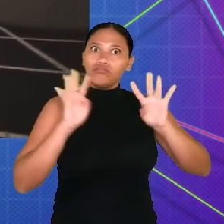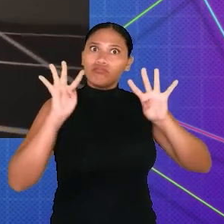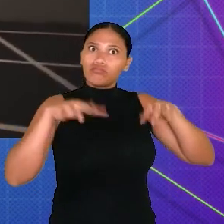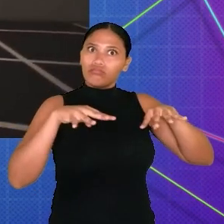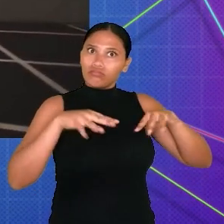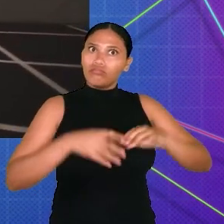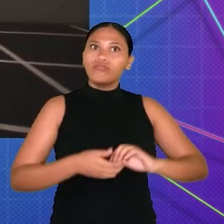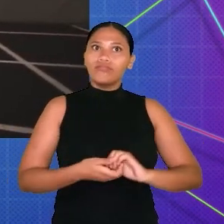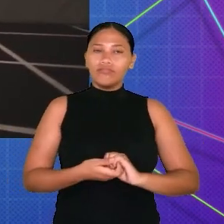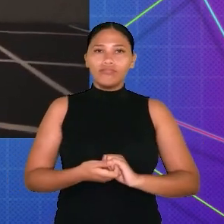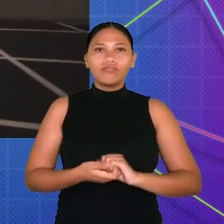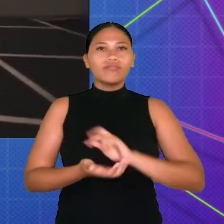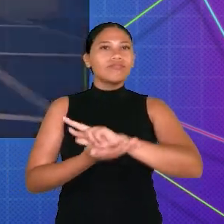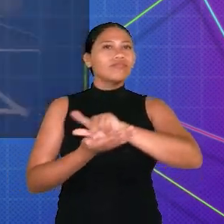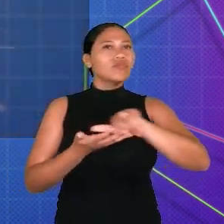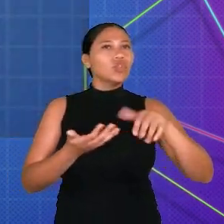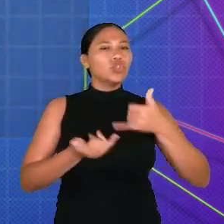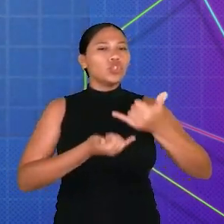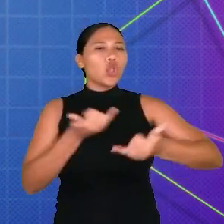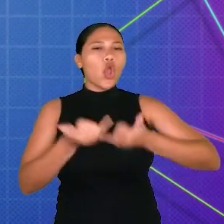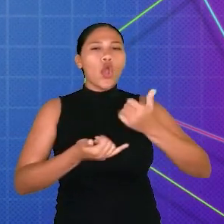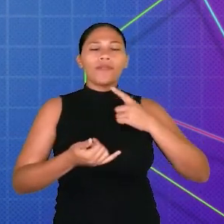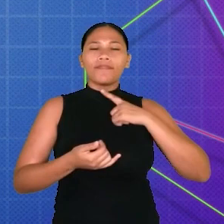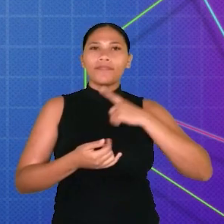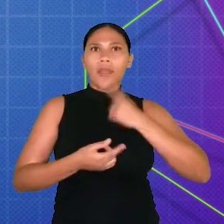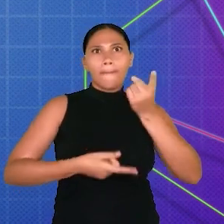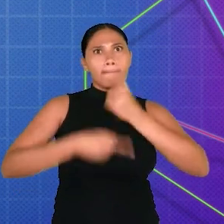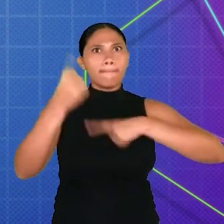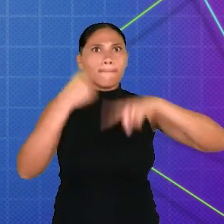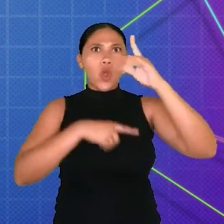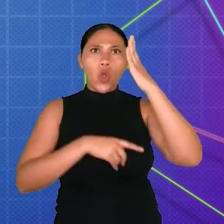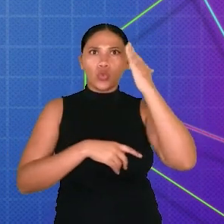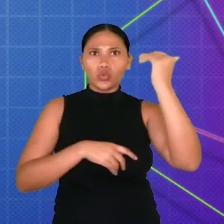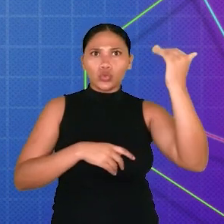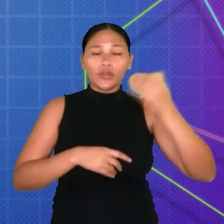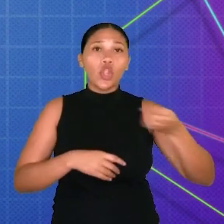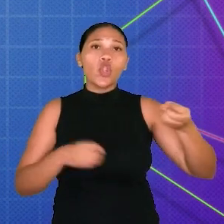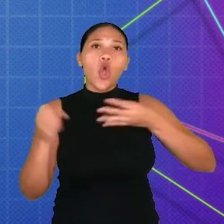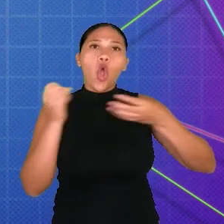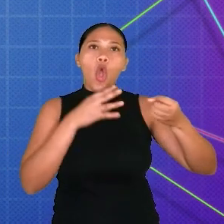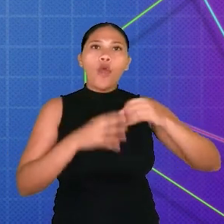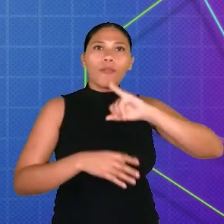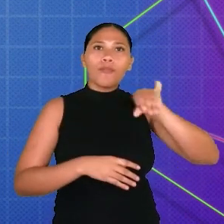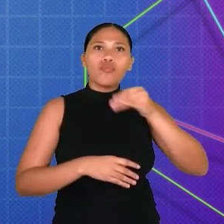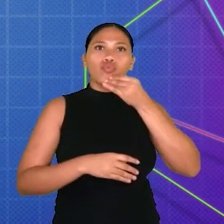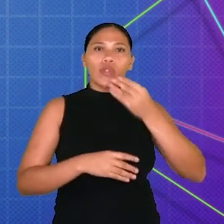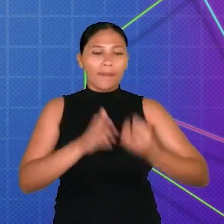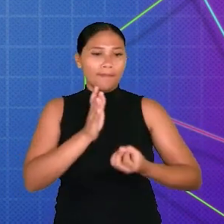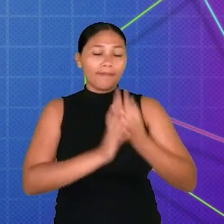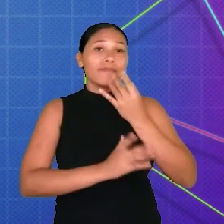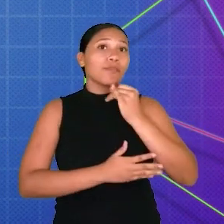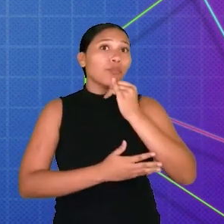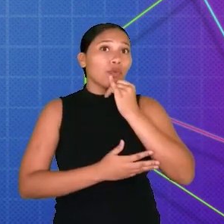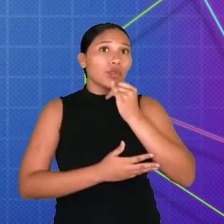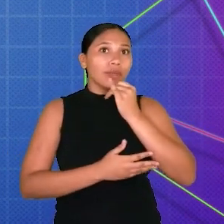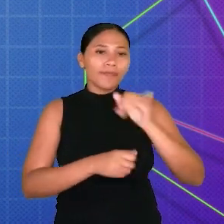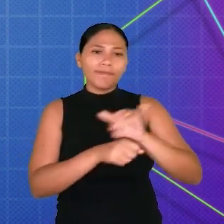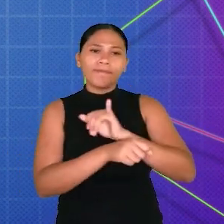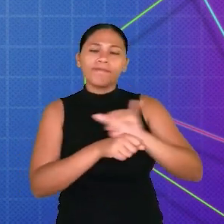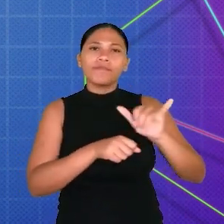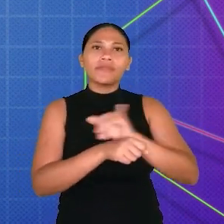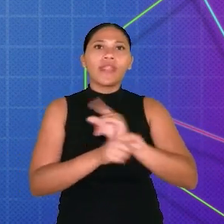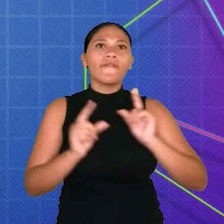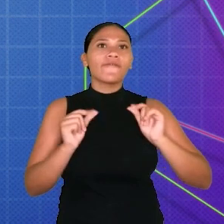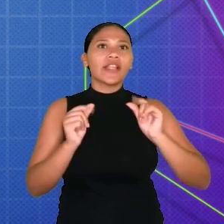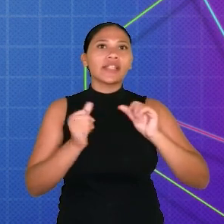grande público. Diversos jogos indie se tornaram grandes sucessos. Novas oportunidades surgiram desde então, por exemplo,